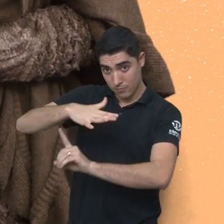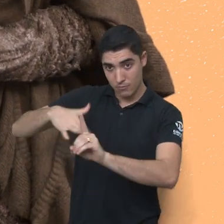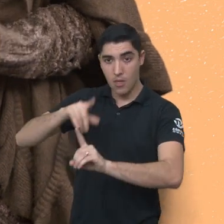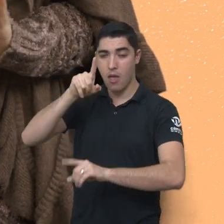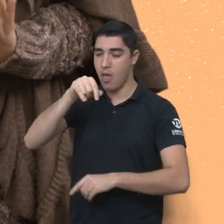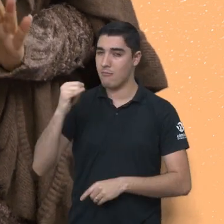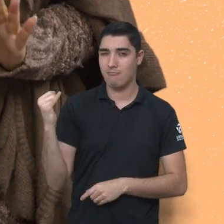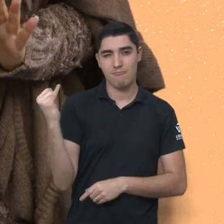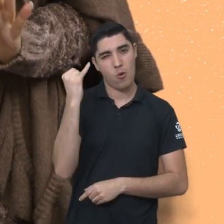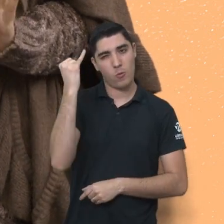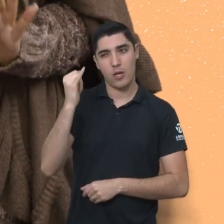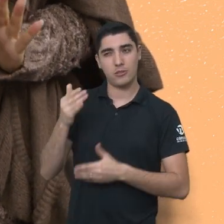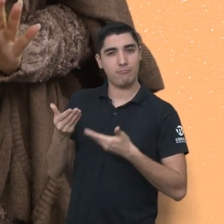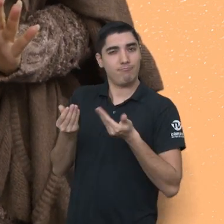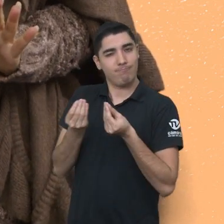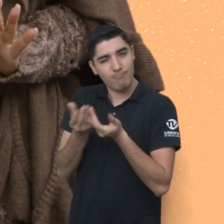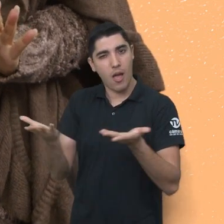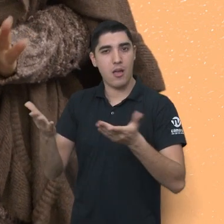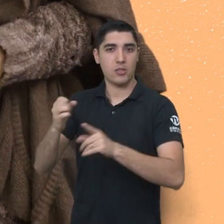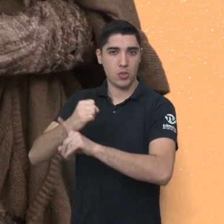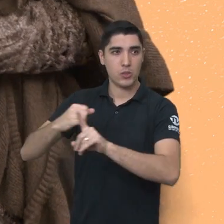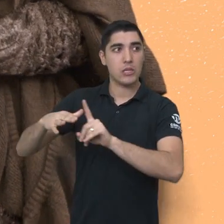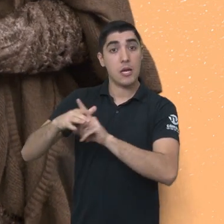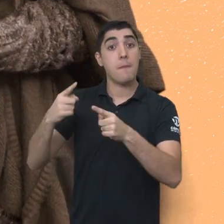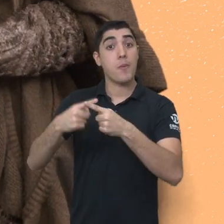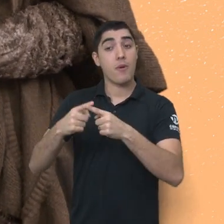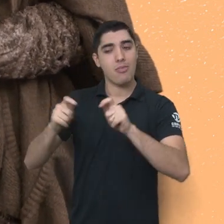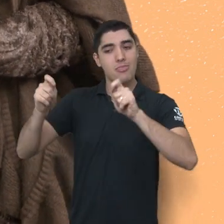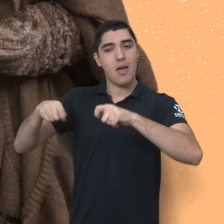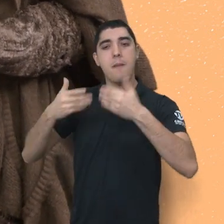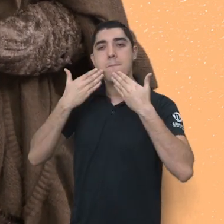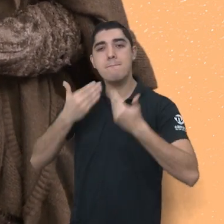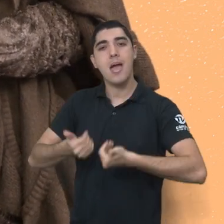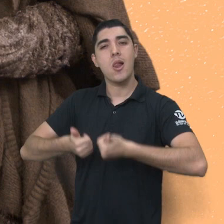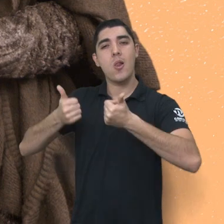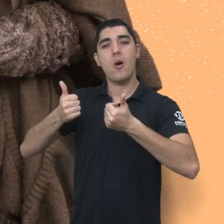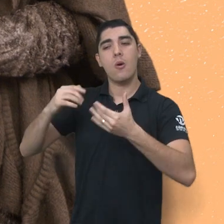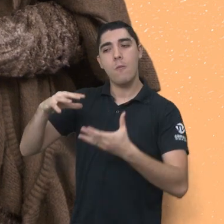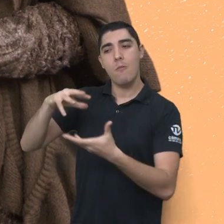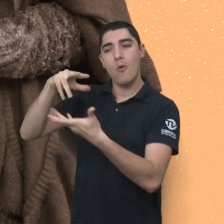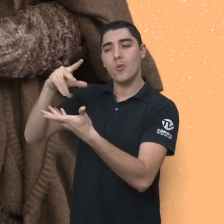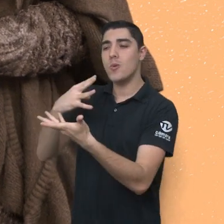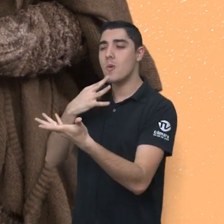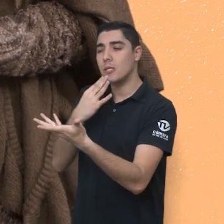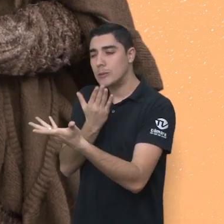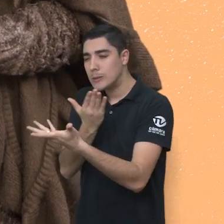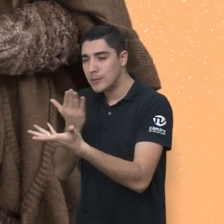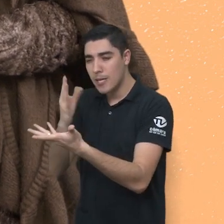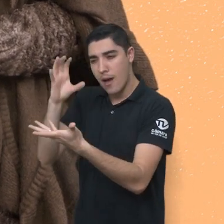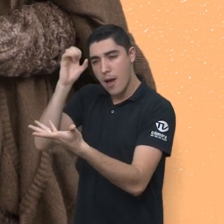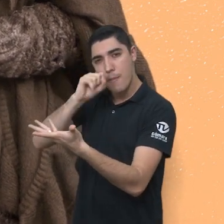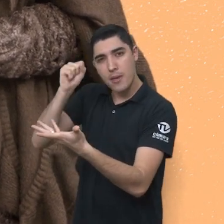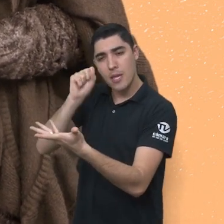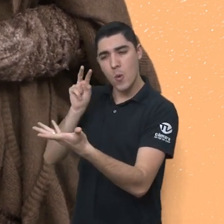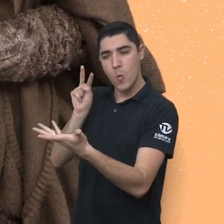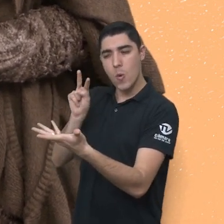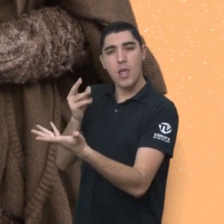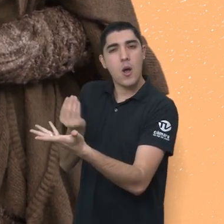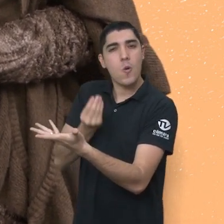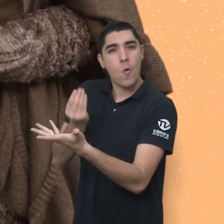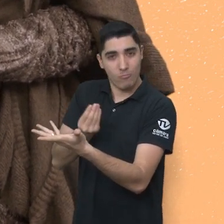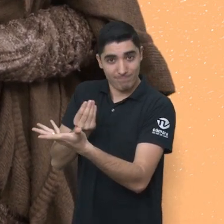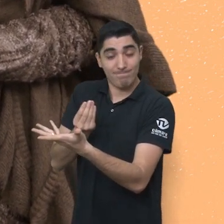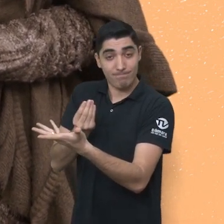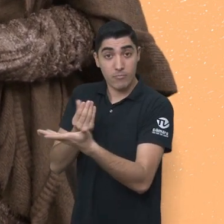ambiental é importantíssima para a sociedade pois possibilita uma nova visão sobre o mundo a partir do conhecimento de